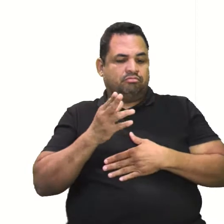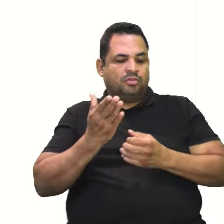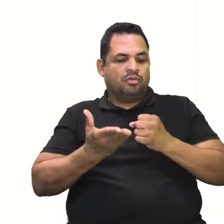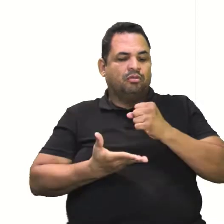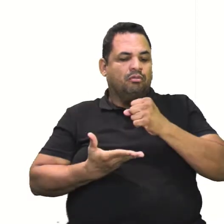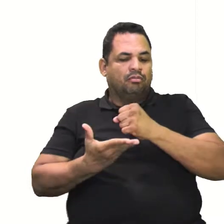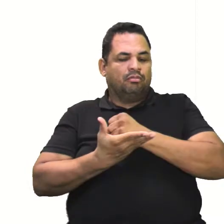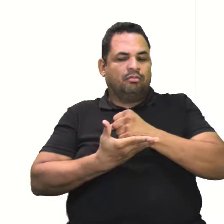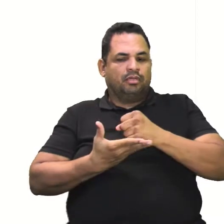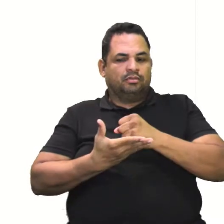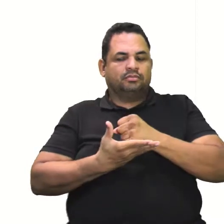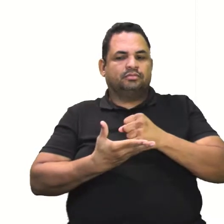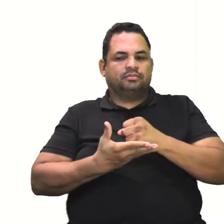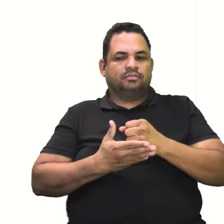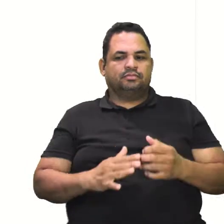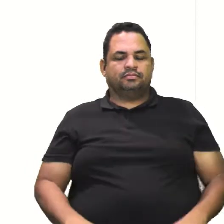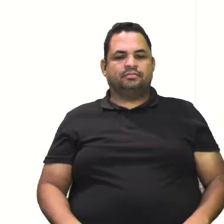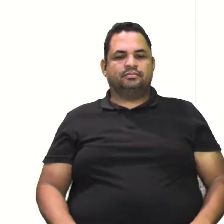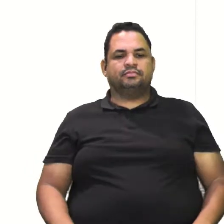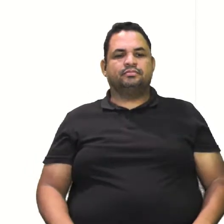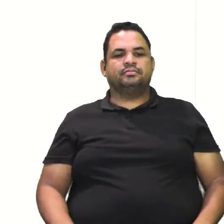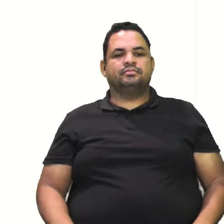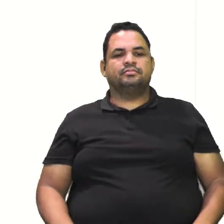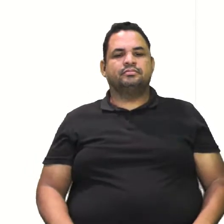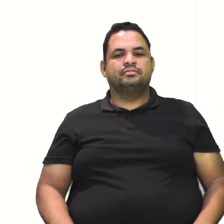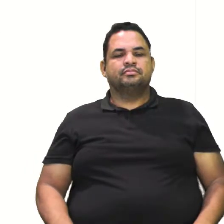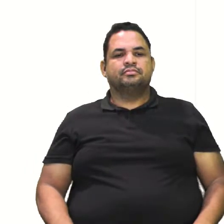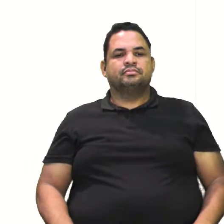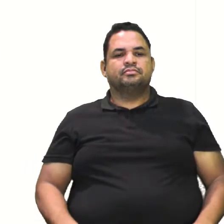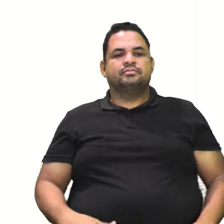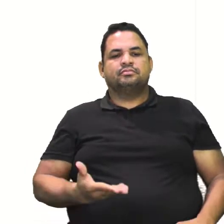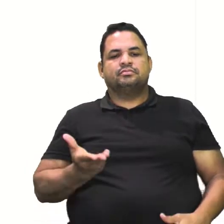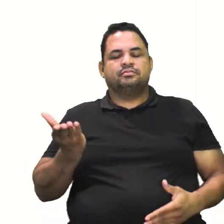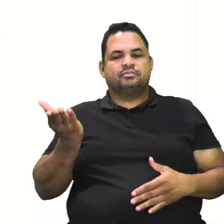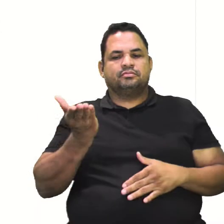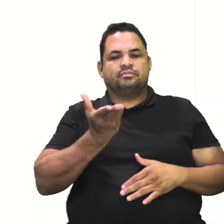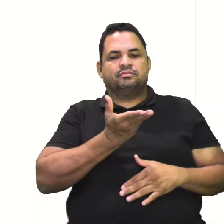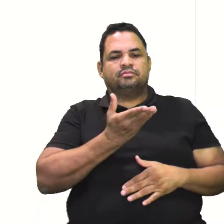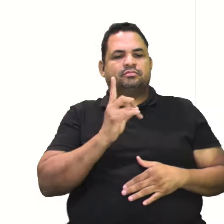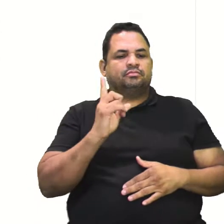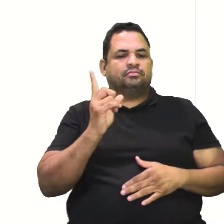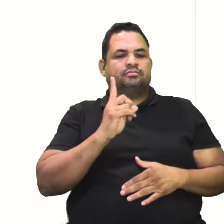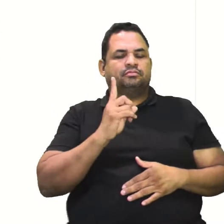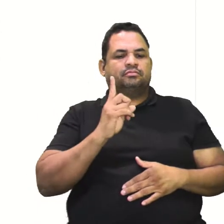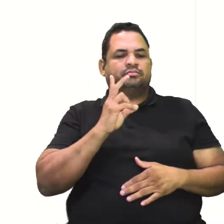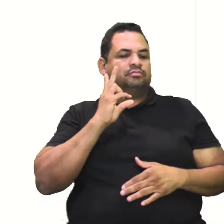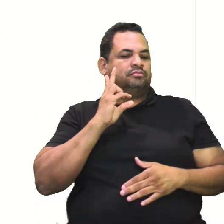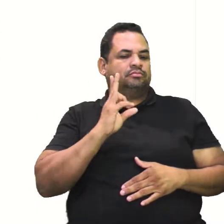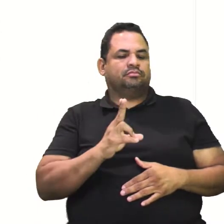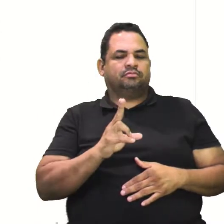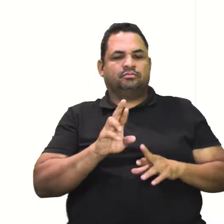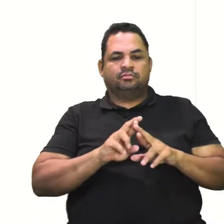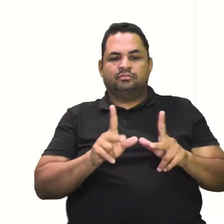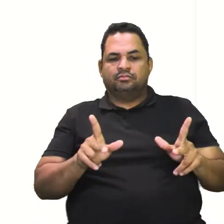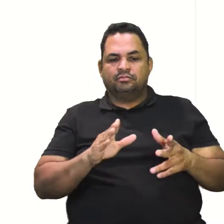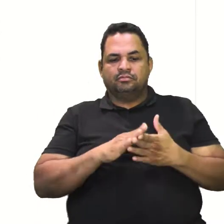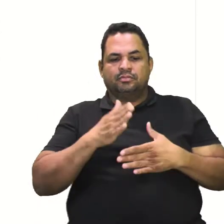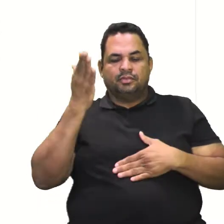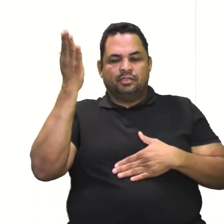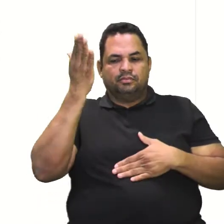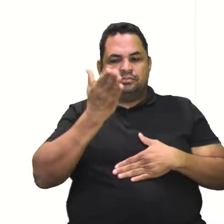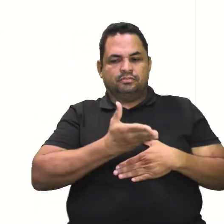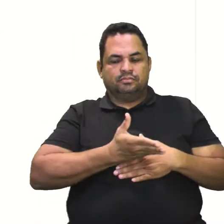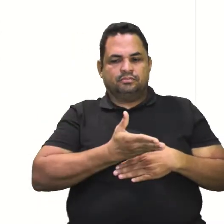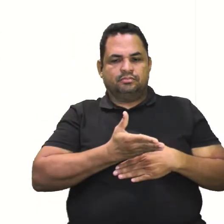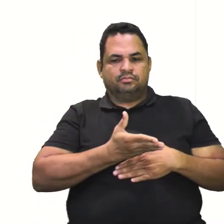da base, certo? Certo. E agora, quando eu faço cortes não mais iguais... Inclinados. Né, eu